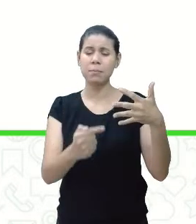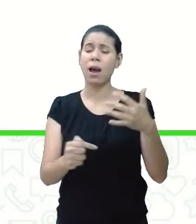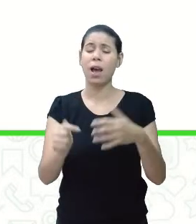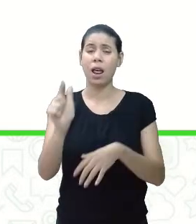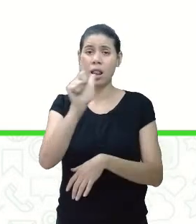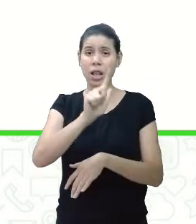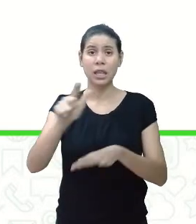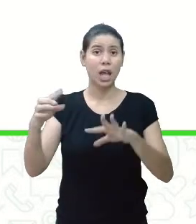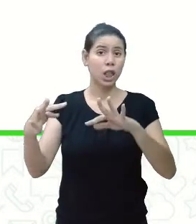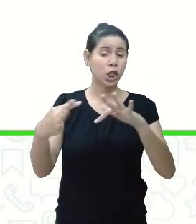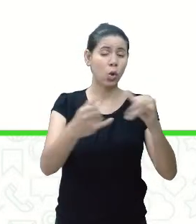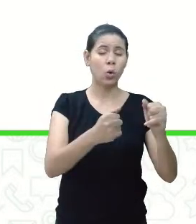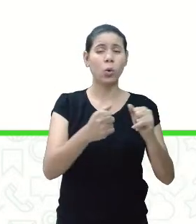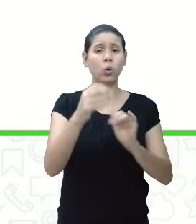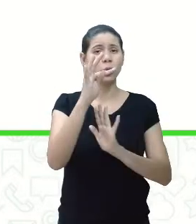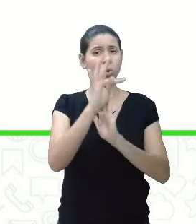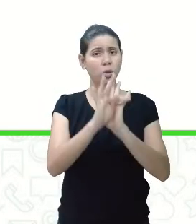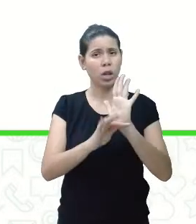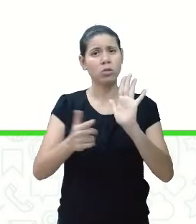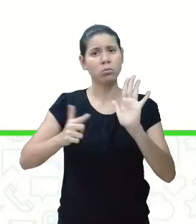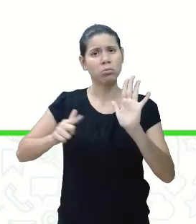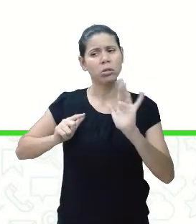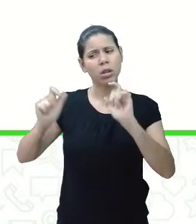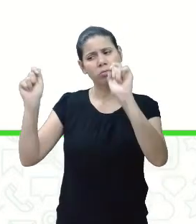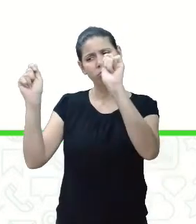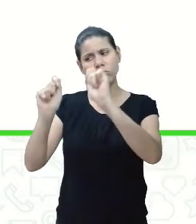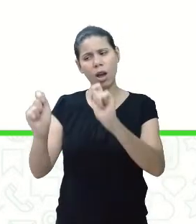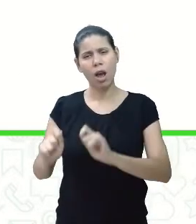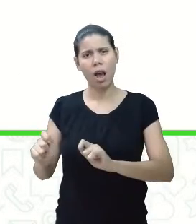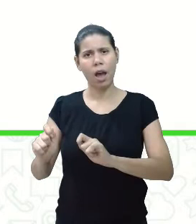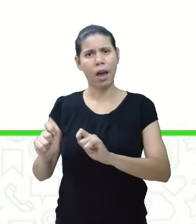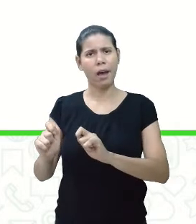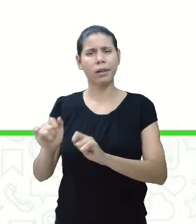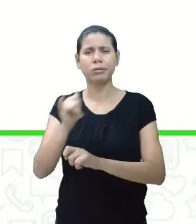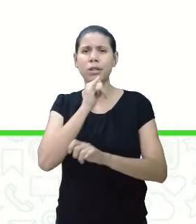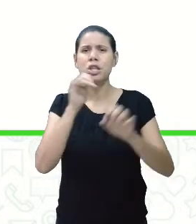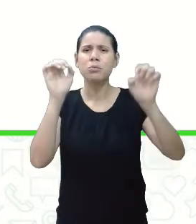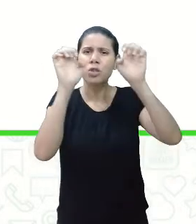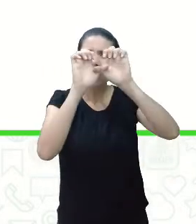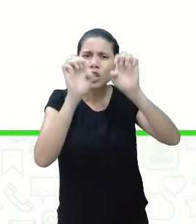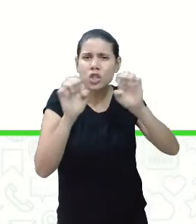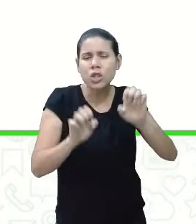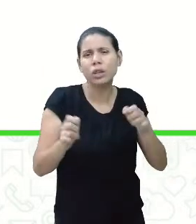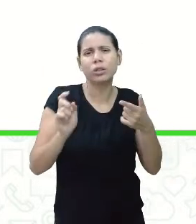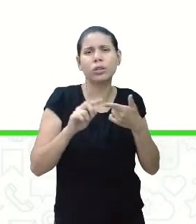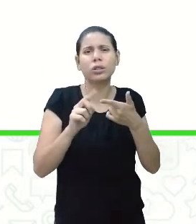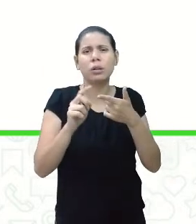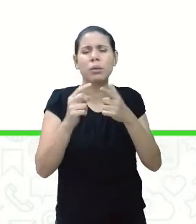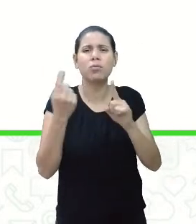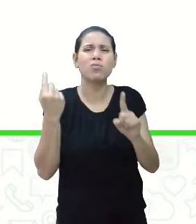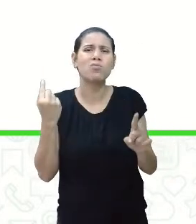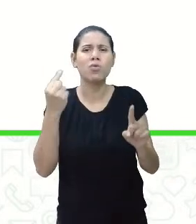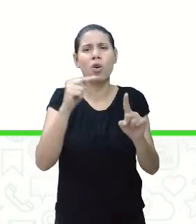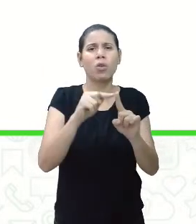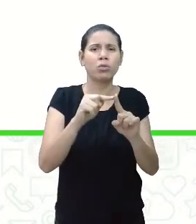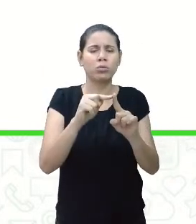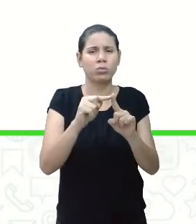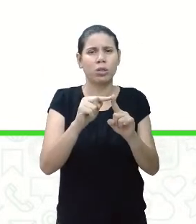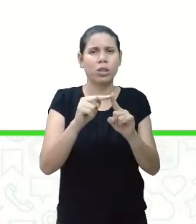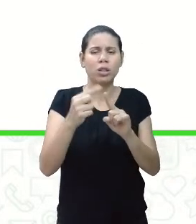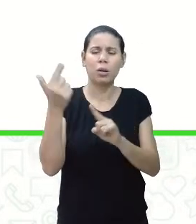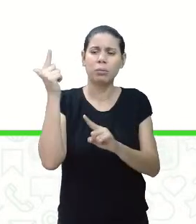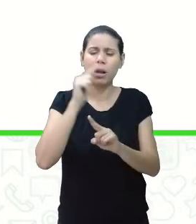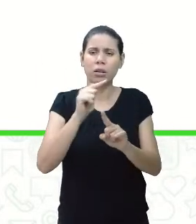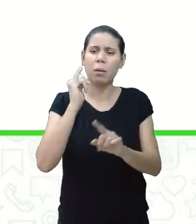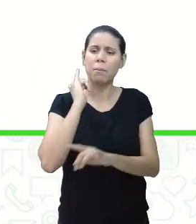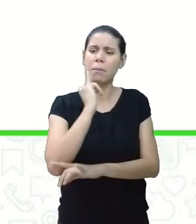textos que têm uma função artística, prezando pela estética e pela subjetividade, para construir